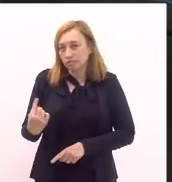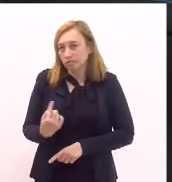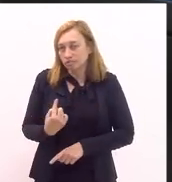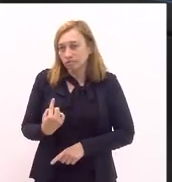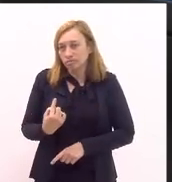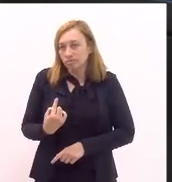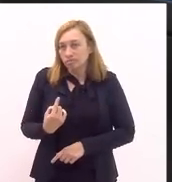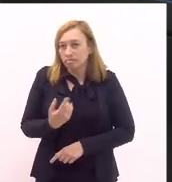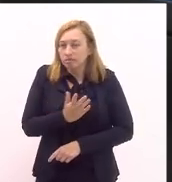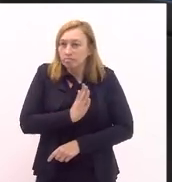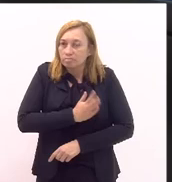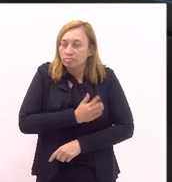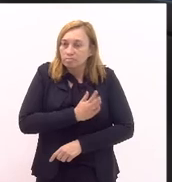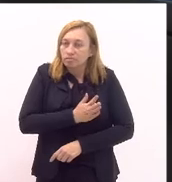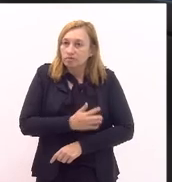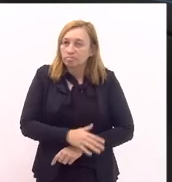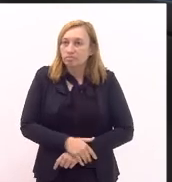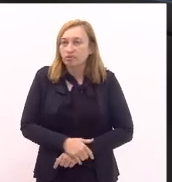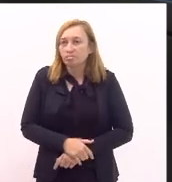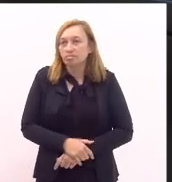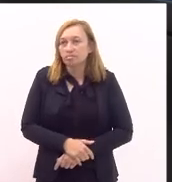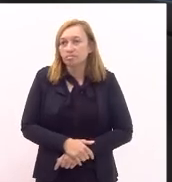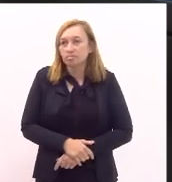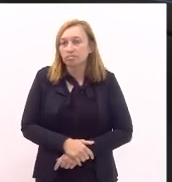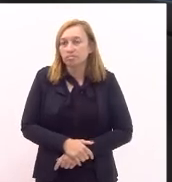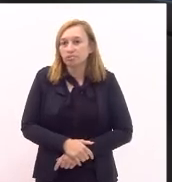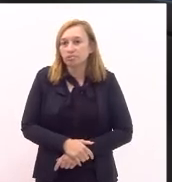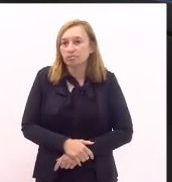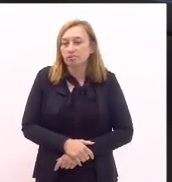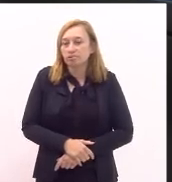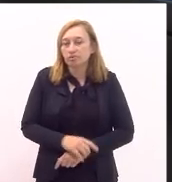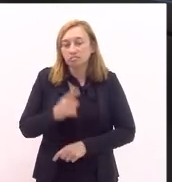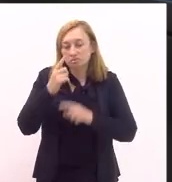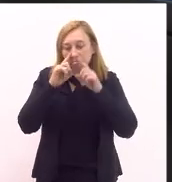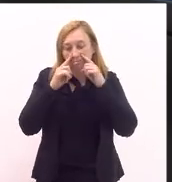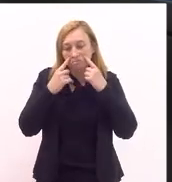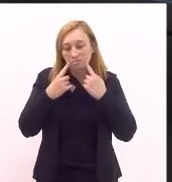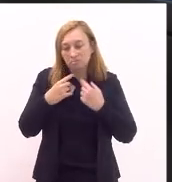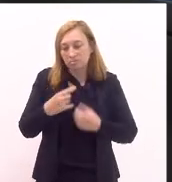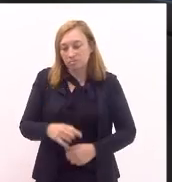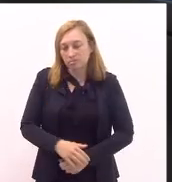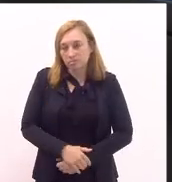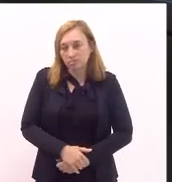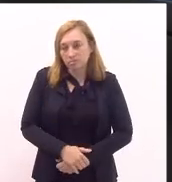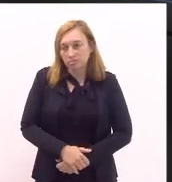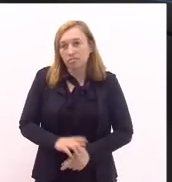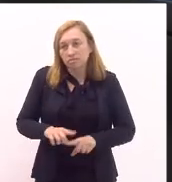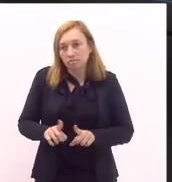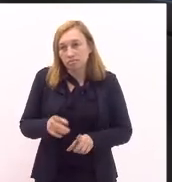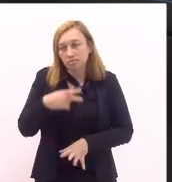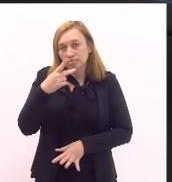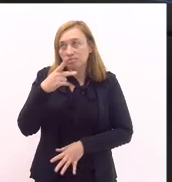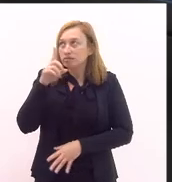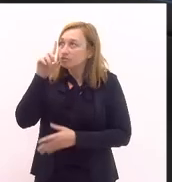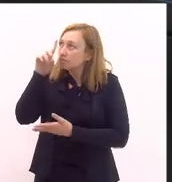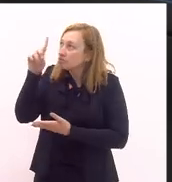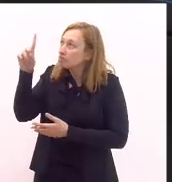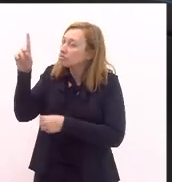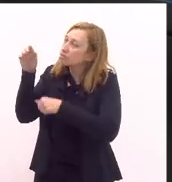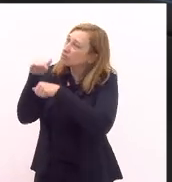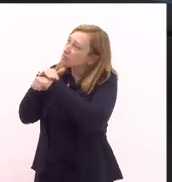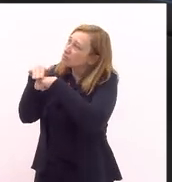esse nosso coração eu eu tenho chorado muito mas eu tenho falado com Deus